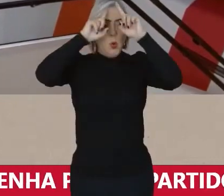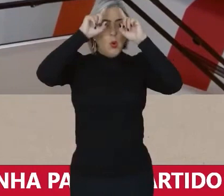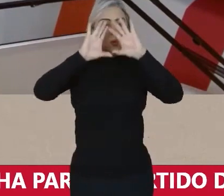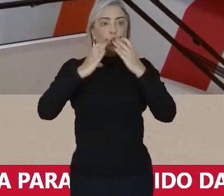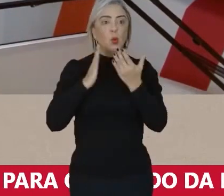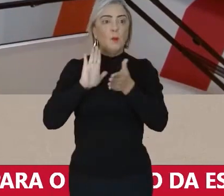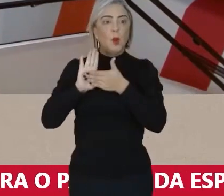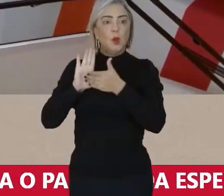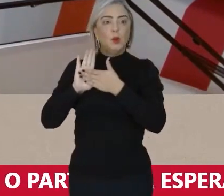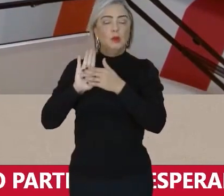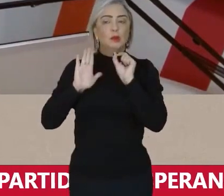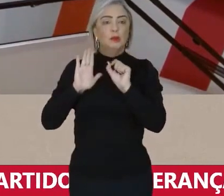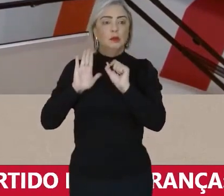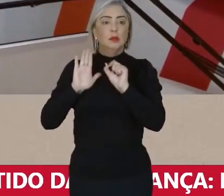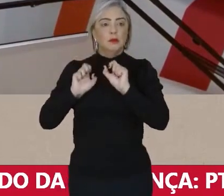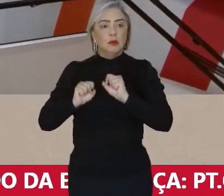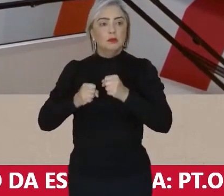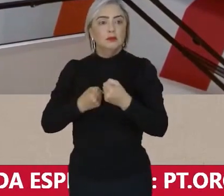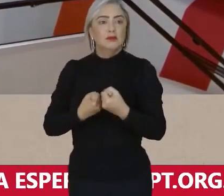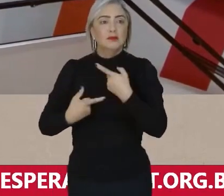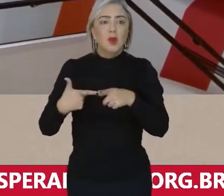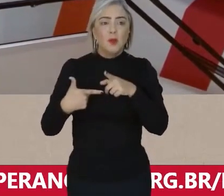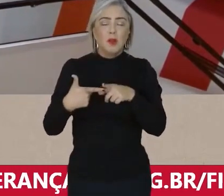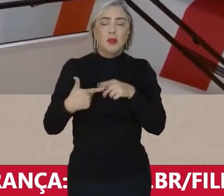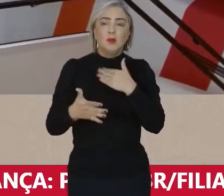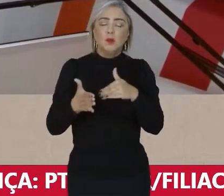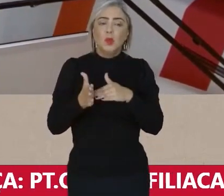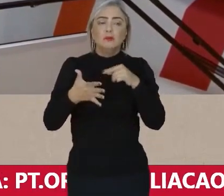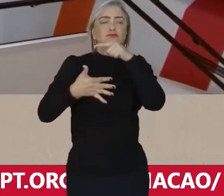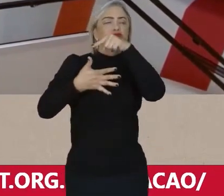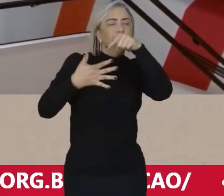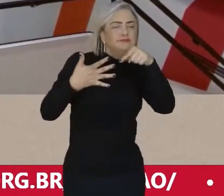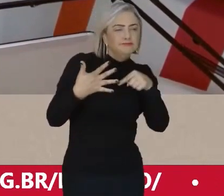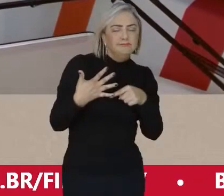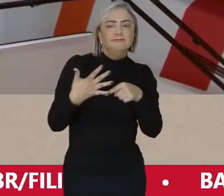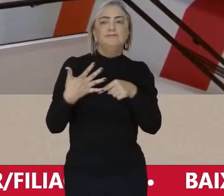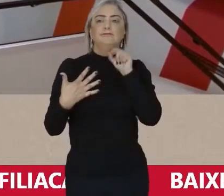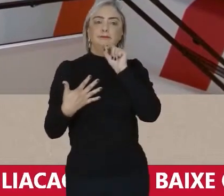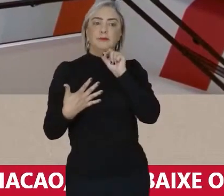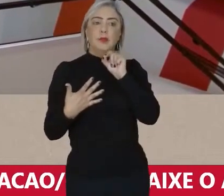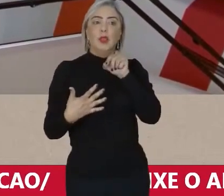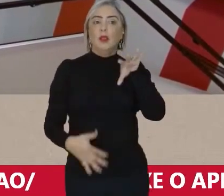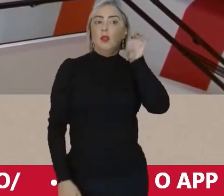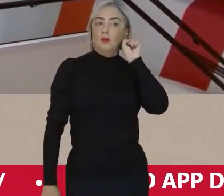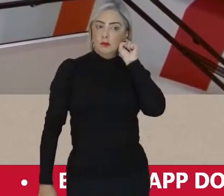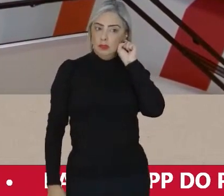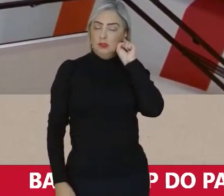de propostas que possam enfrentar os dilemas. Todas essas questões que foram colocadas aí pelos